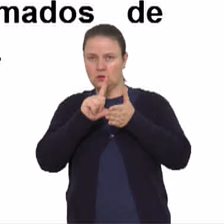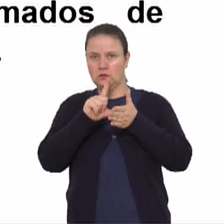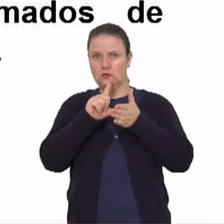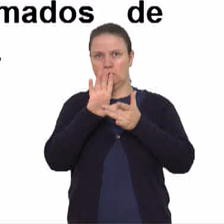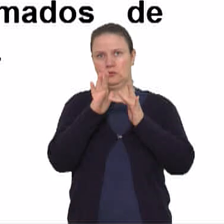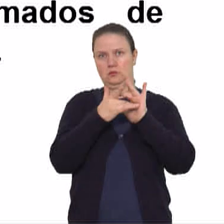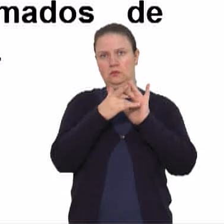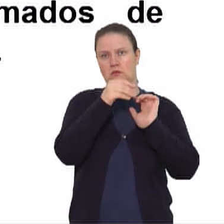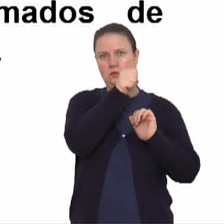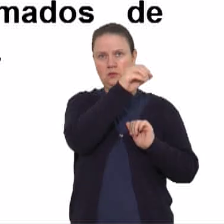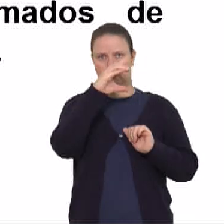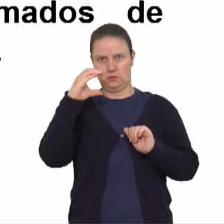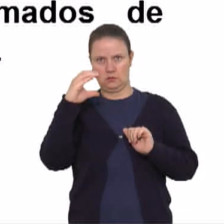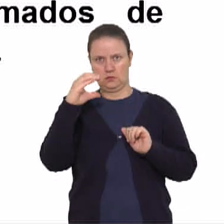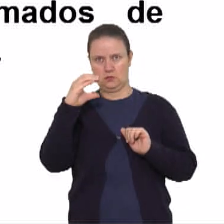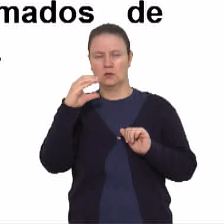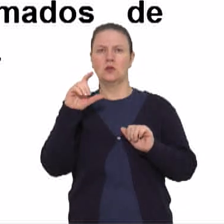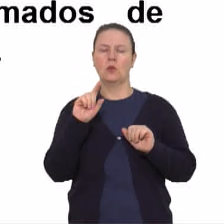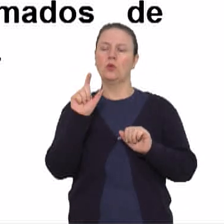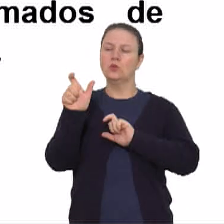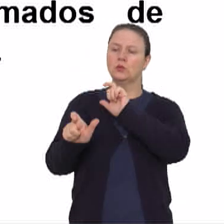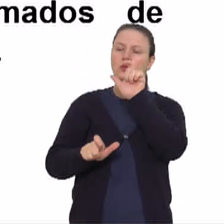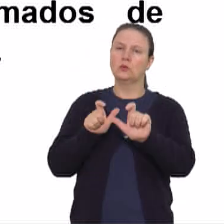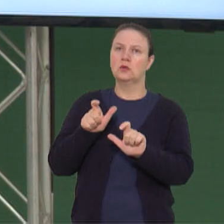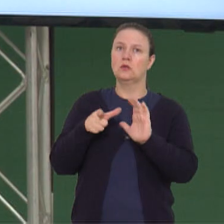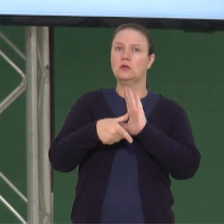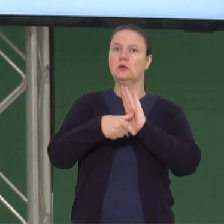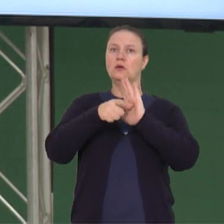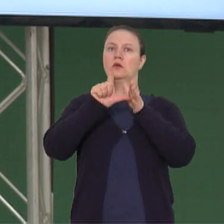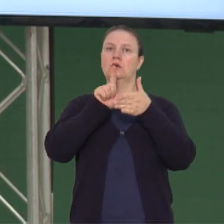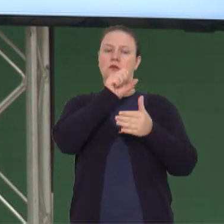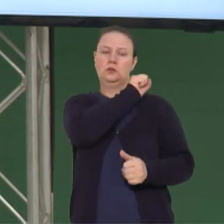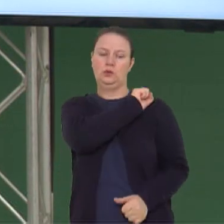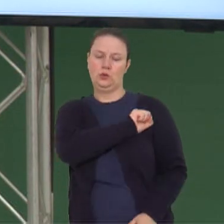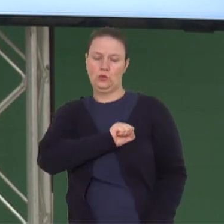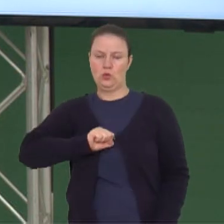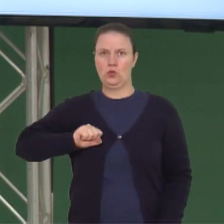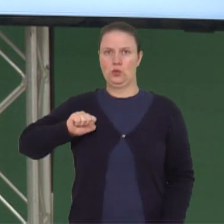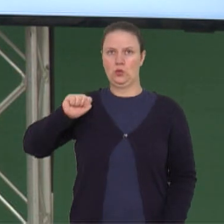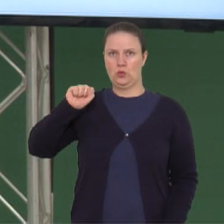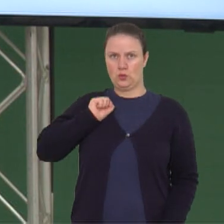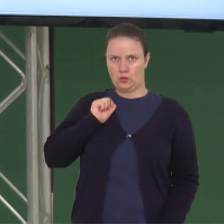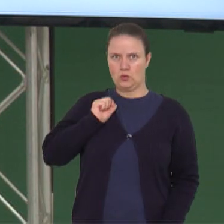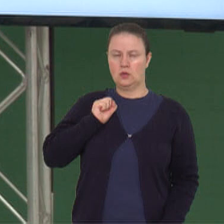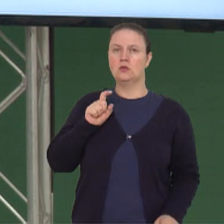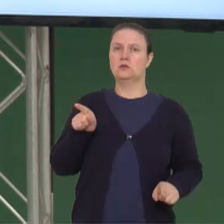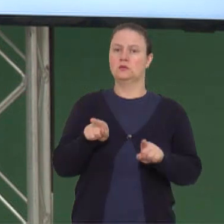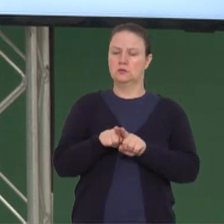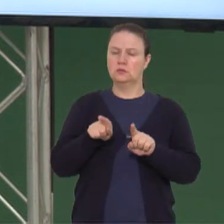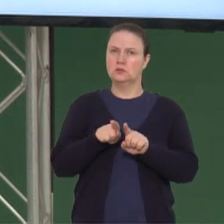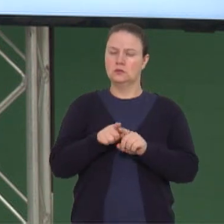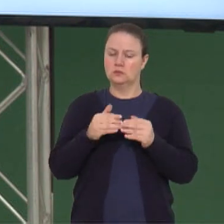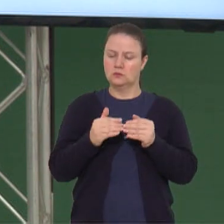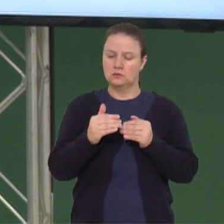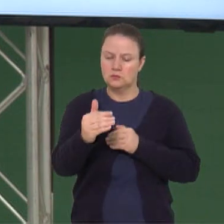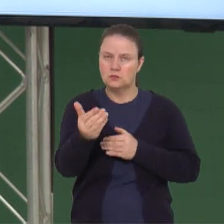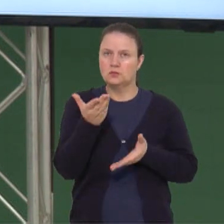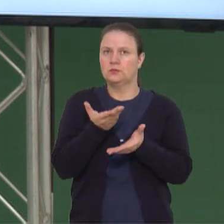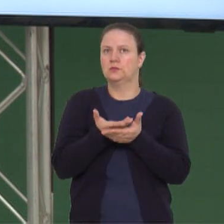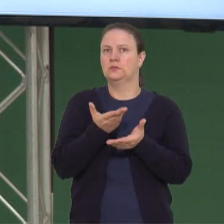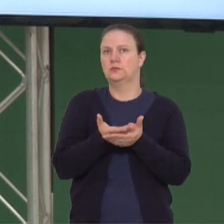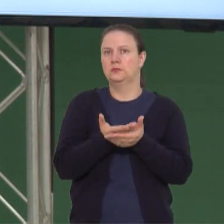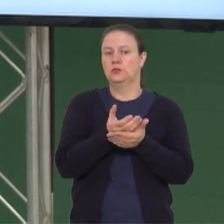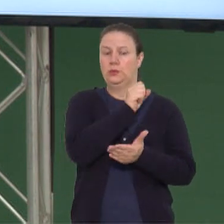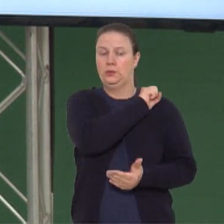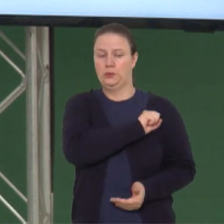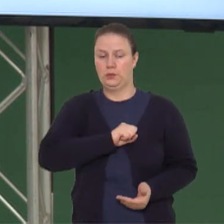que antecederam Sócrates, isto é, que vieram antes de Sócrates. Nós vamos ter uma aula mais para frente sobre